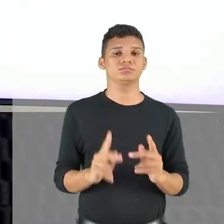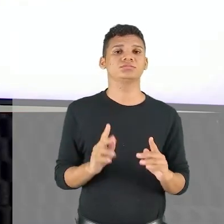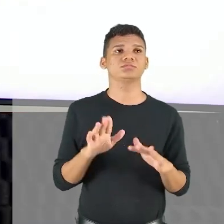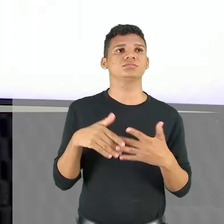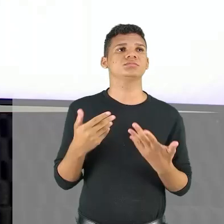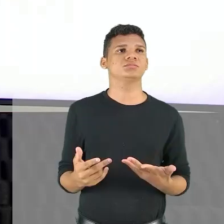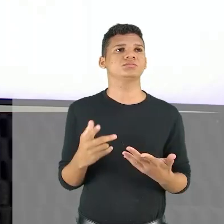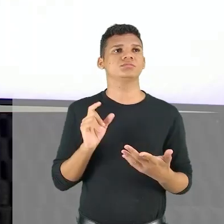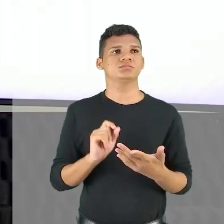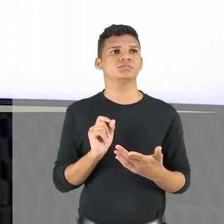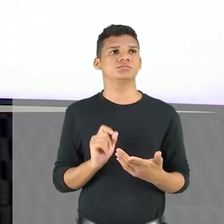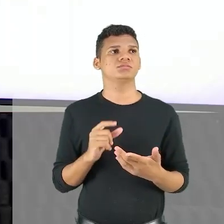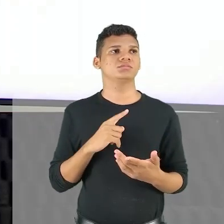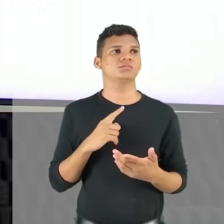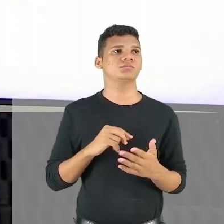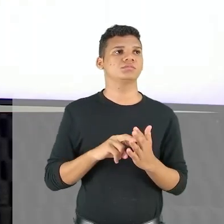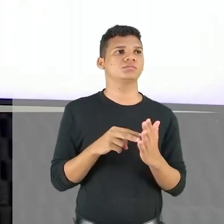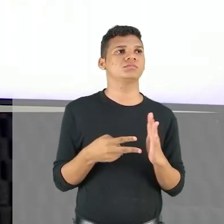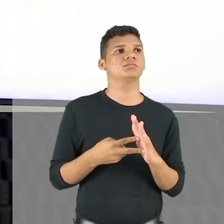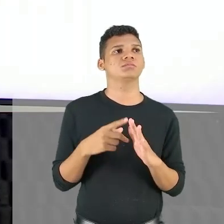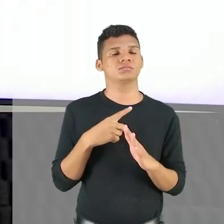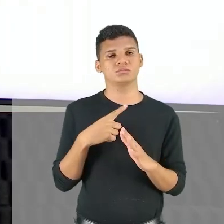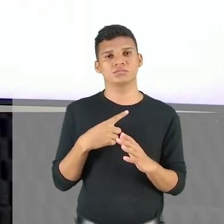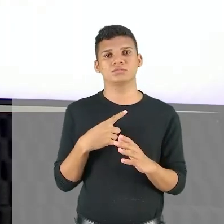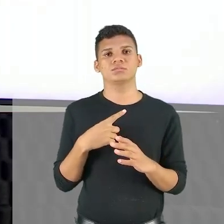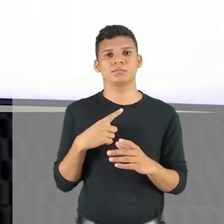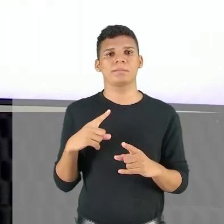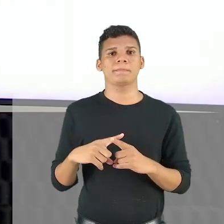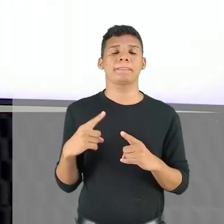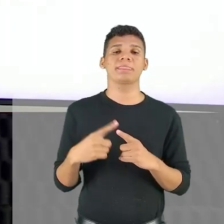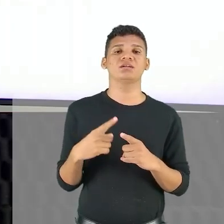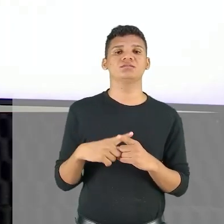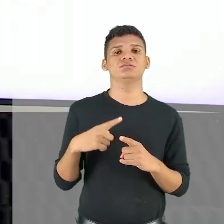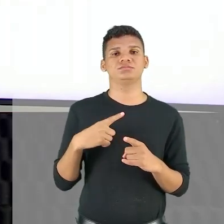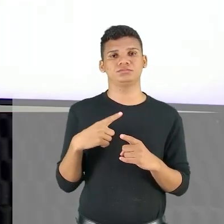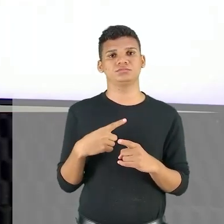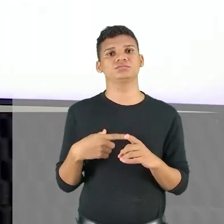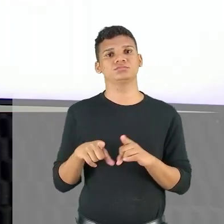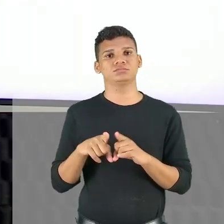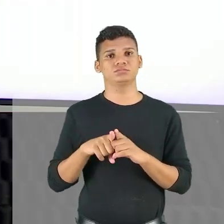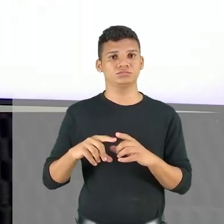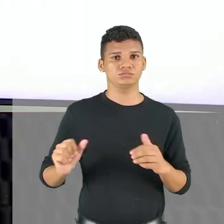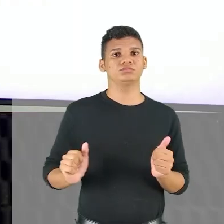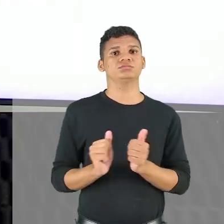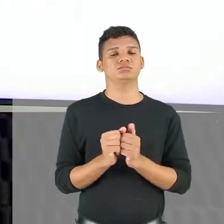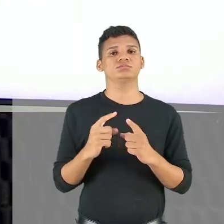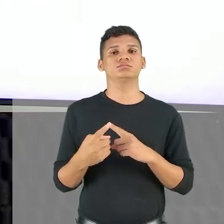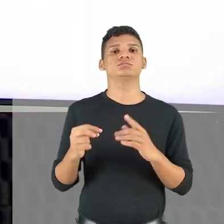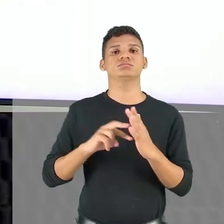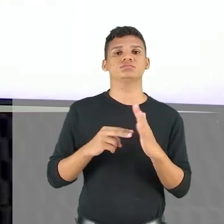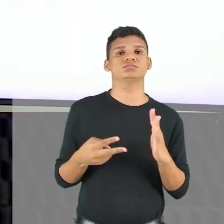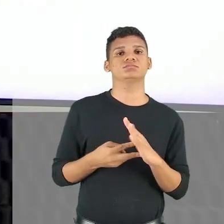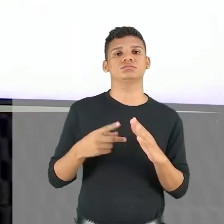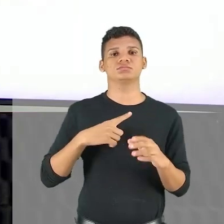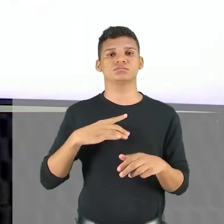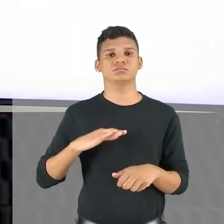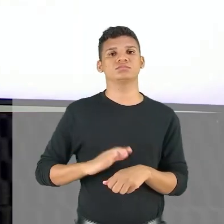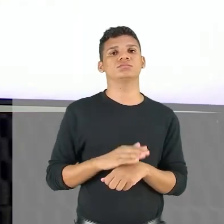Sin embargo quer dizer entretanto, tá? Existe outra conjunção, que é sinônima dessa,